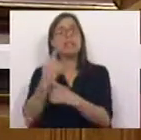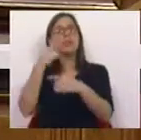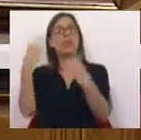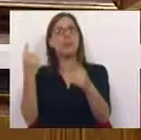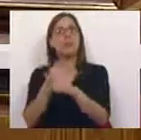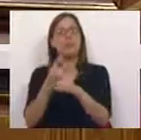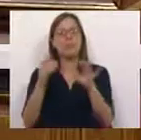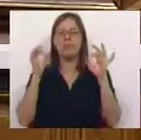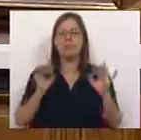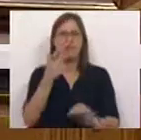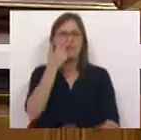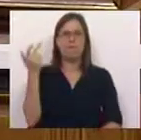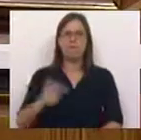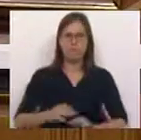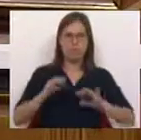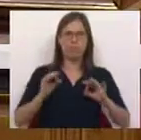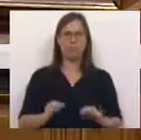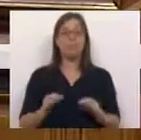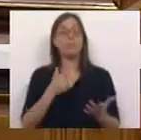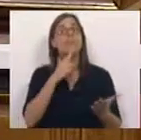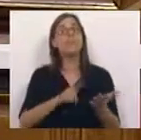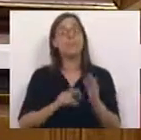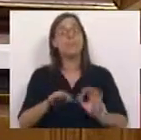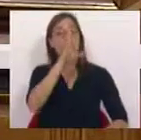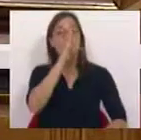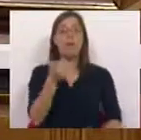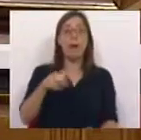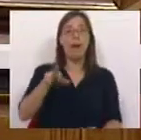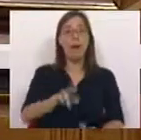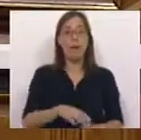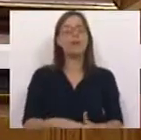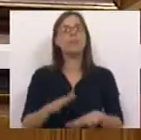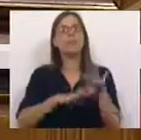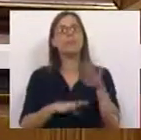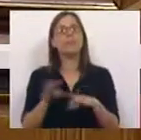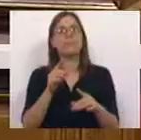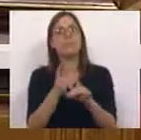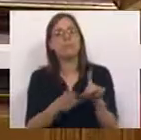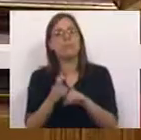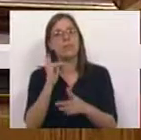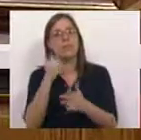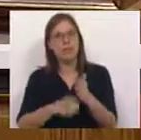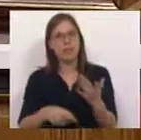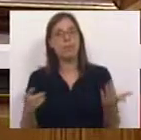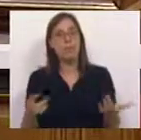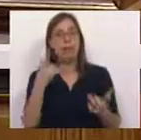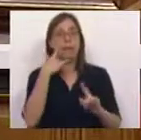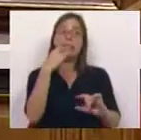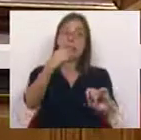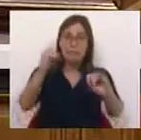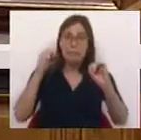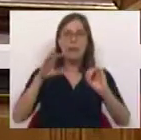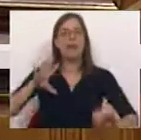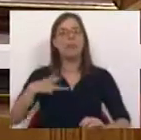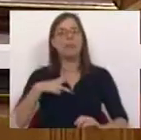públicos completamente fragilizados. De facto, o Governo anterior procedeu a um aumento dos impostos nunca visto